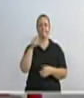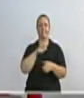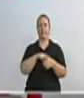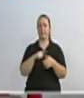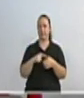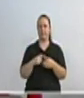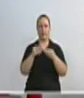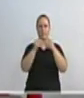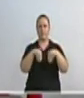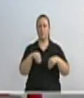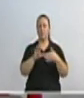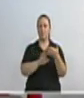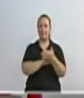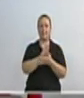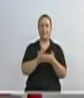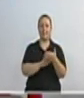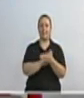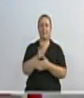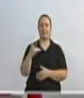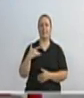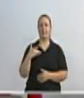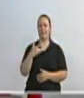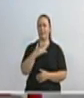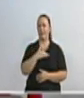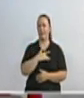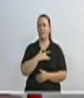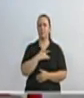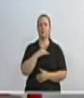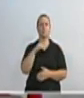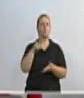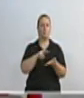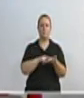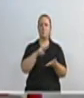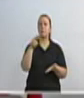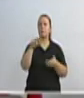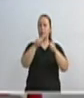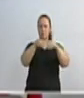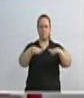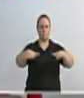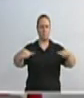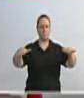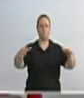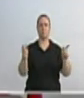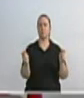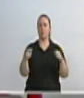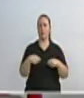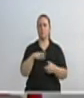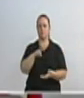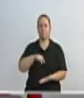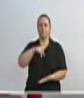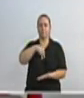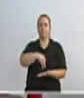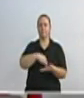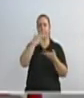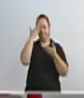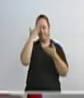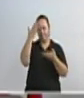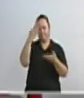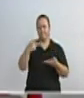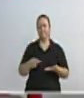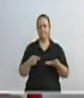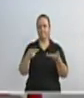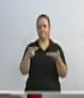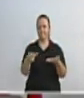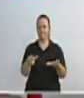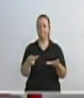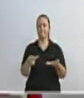saúde e que realmente traz um benefício para todos. Então, seriam essas as minhas colocações, agradeço pelo convite e espero